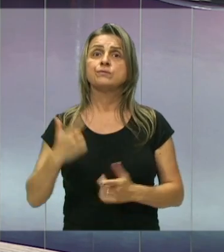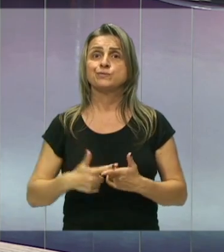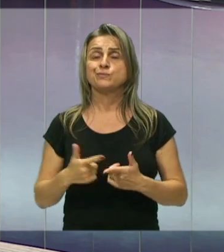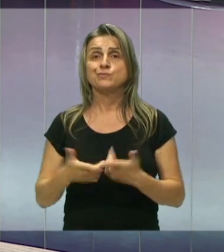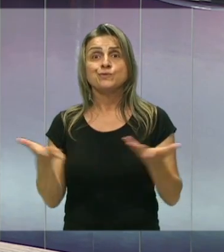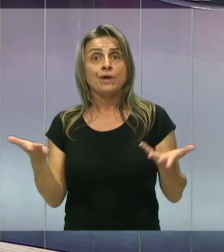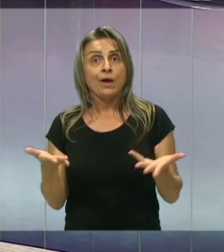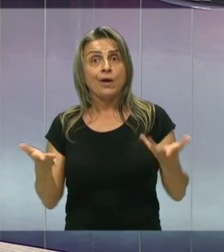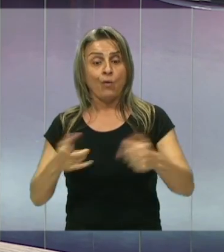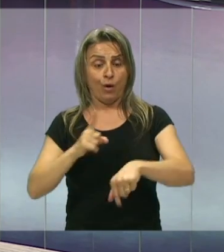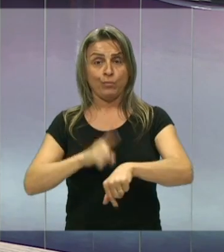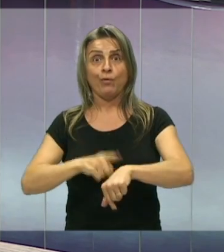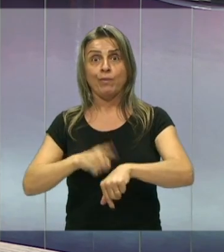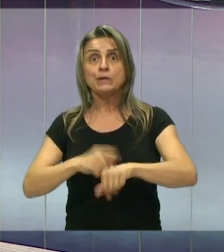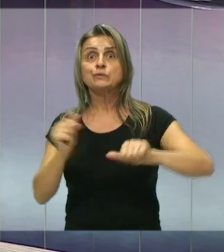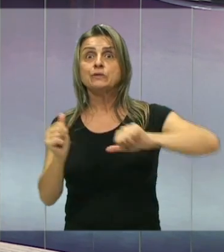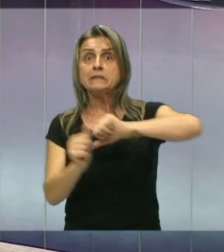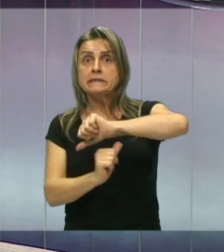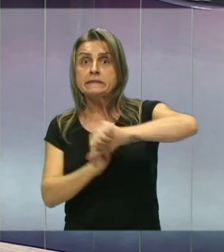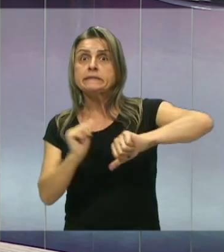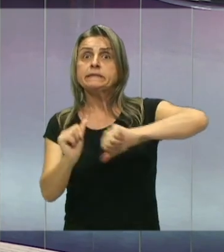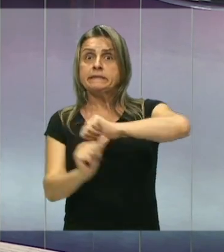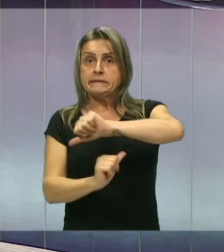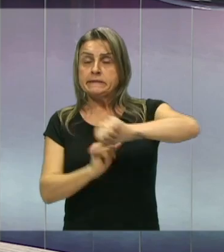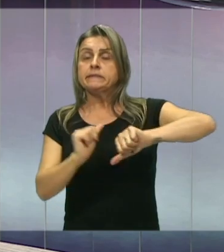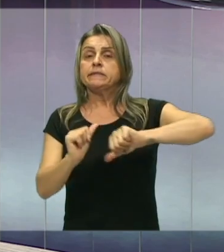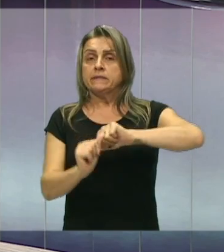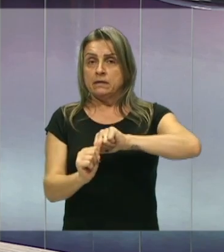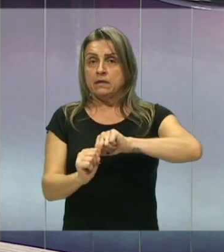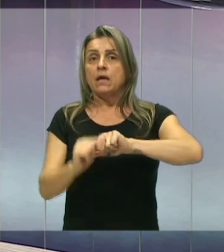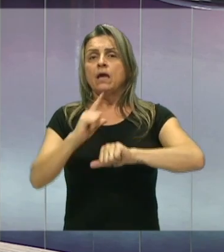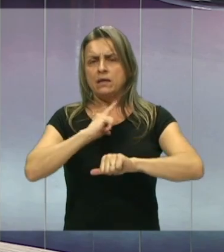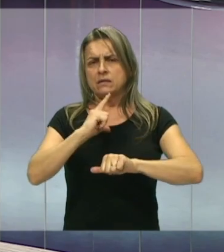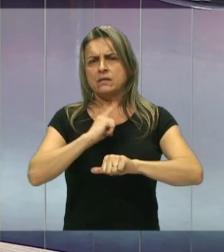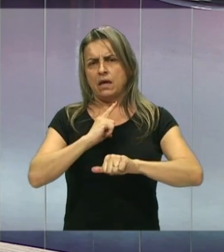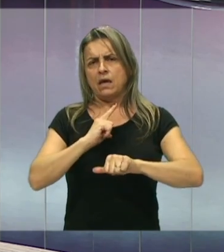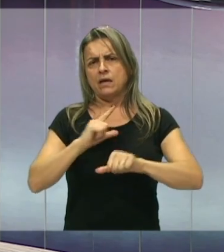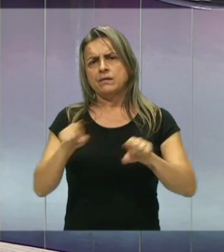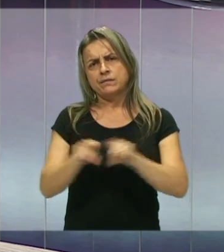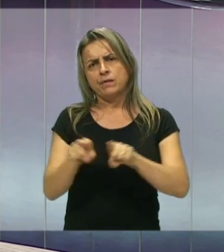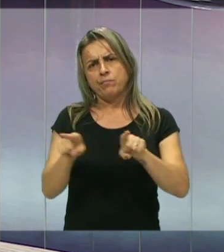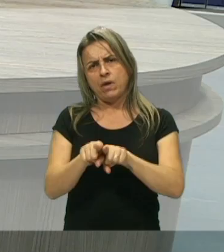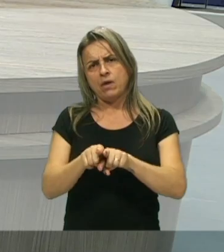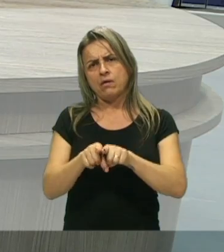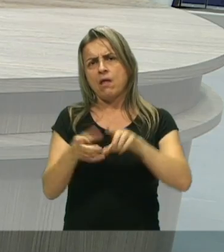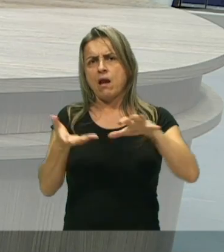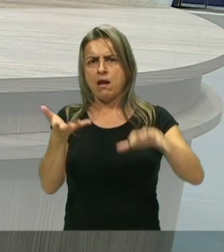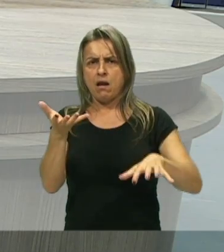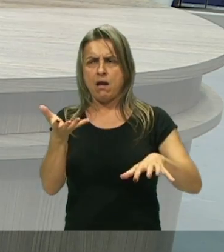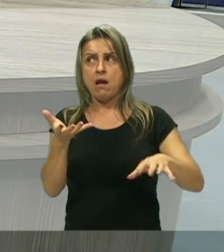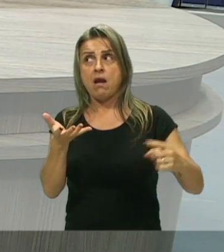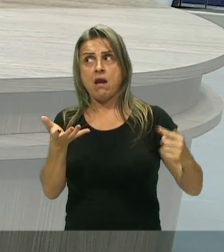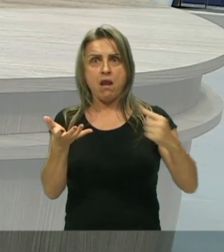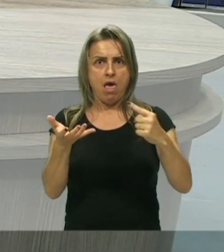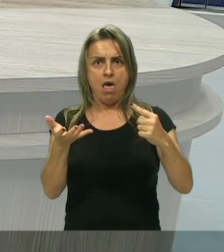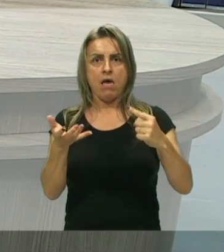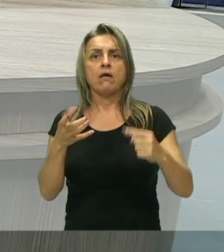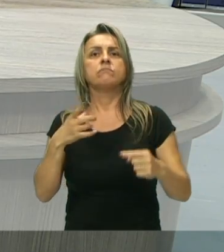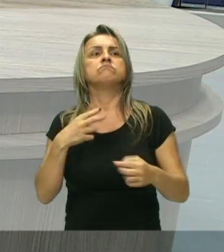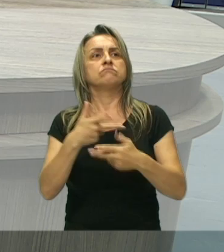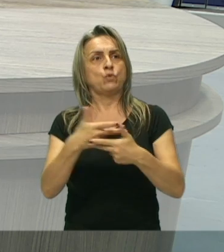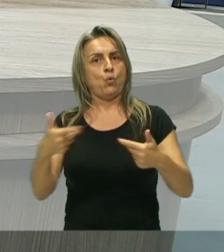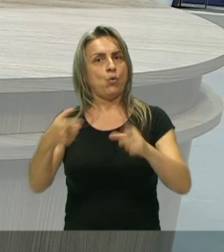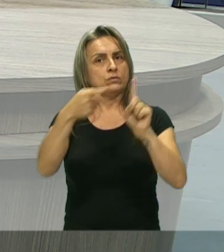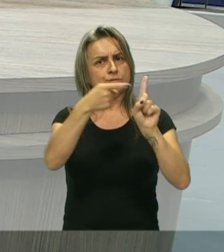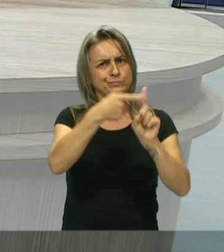um período de transição e tem, inclusive, no Congresso Nacional, tem coisas positivas, que são o estabelecimento